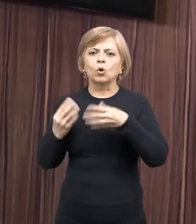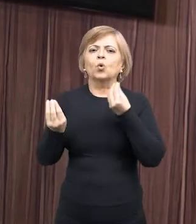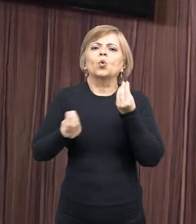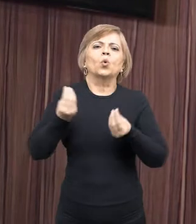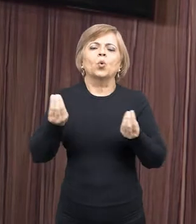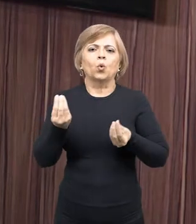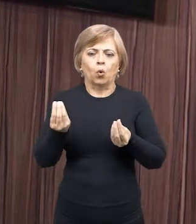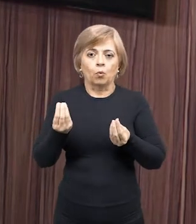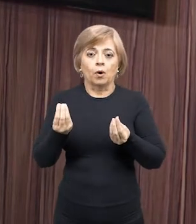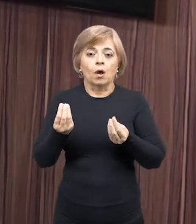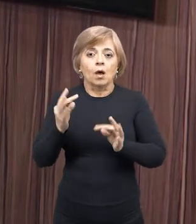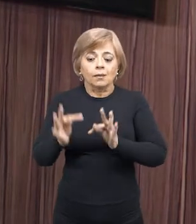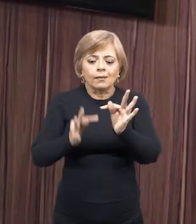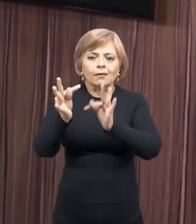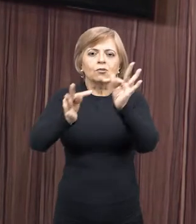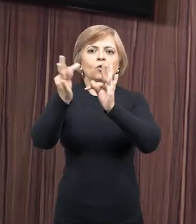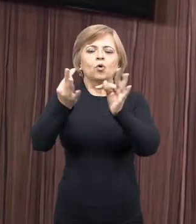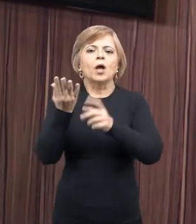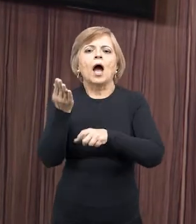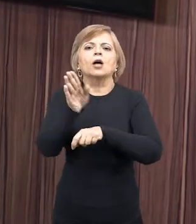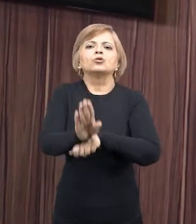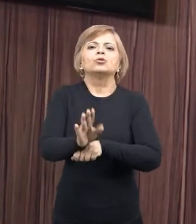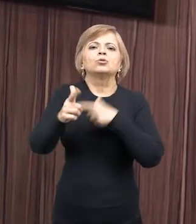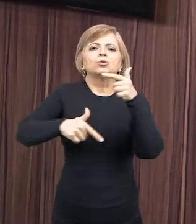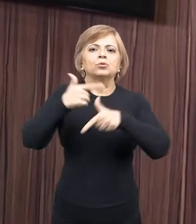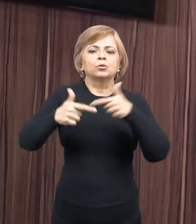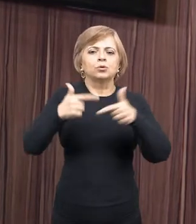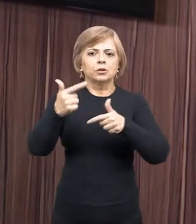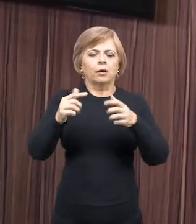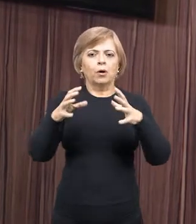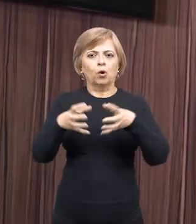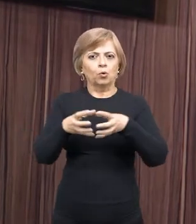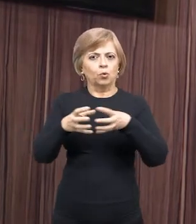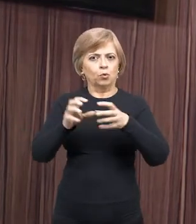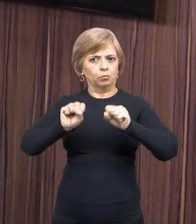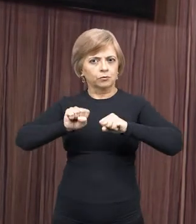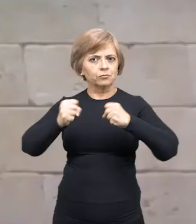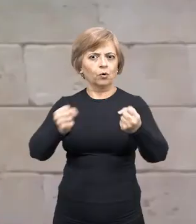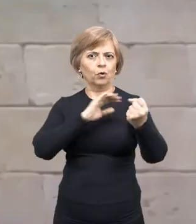em tecnologia auxiliaram os trabalhos da Força Tarefa?